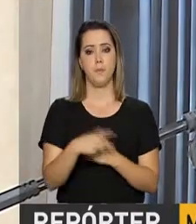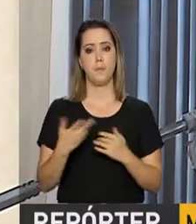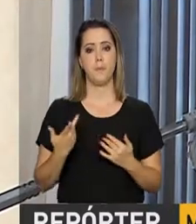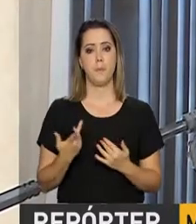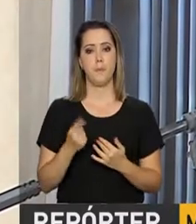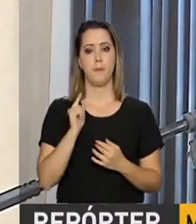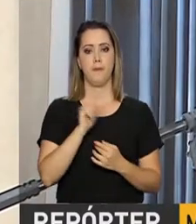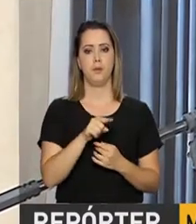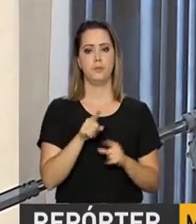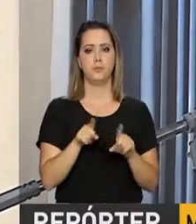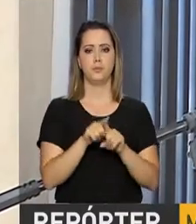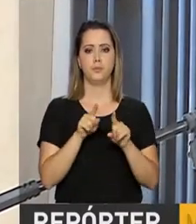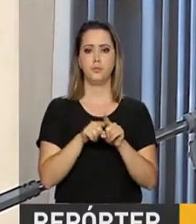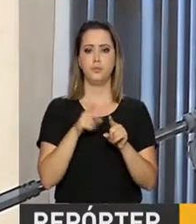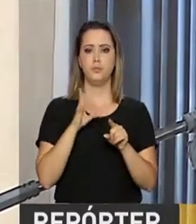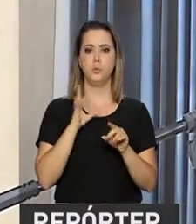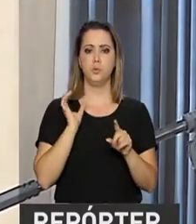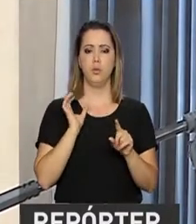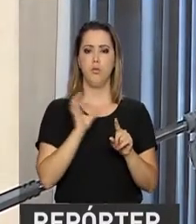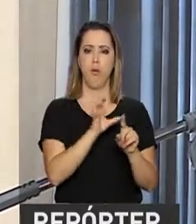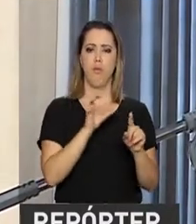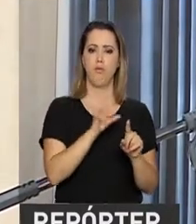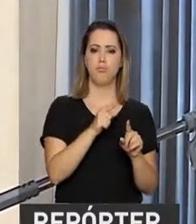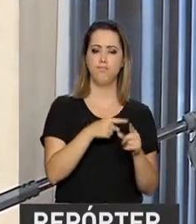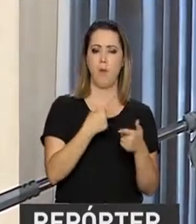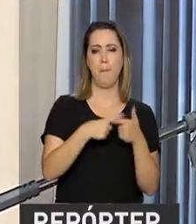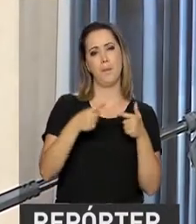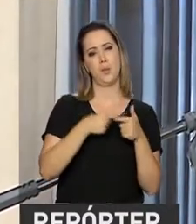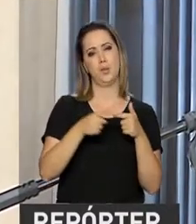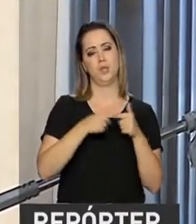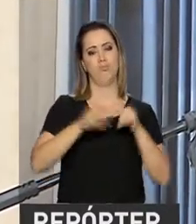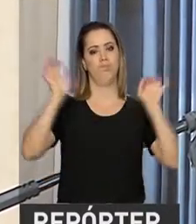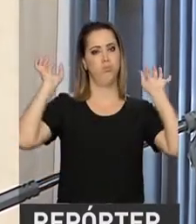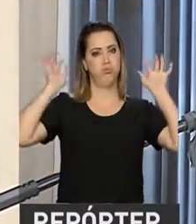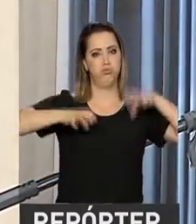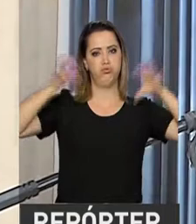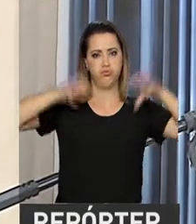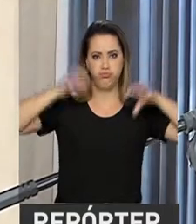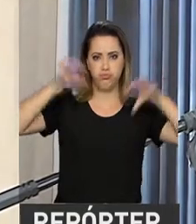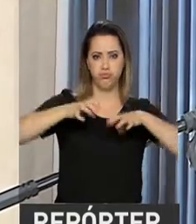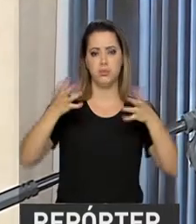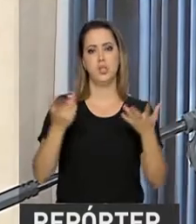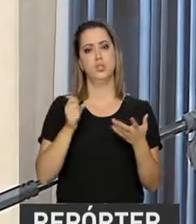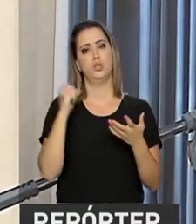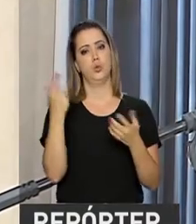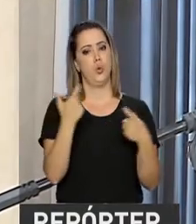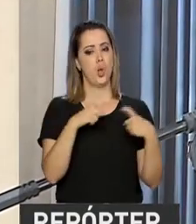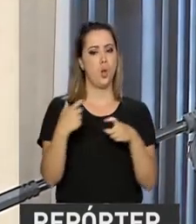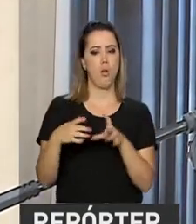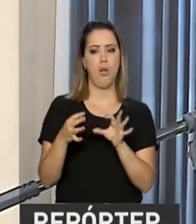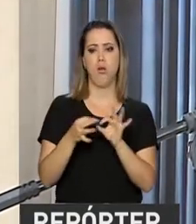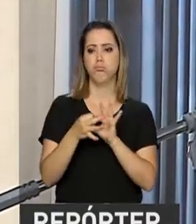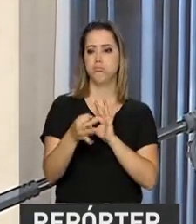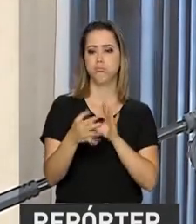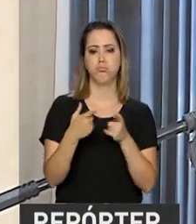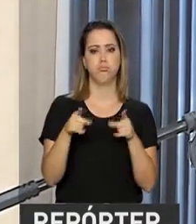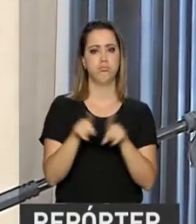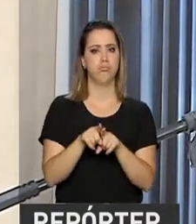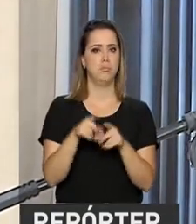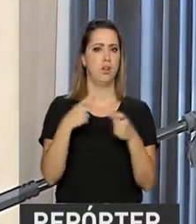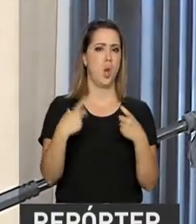naquelas que foram afetadas de forma irreversível ou que estão localizados em locais